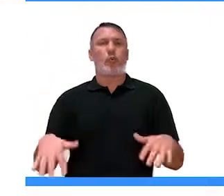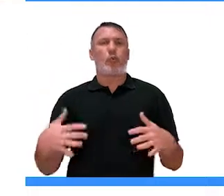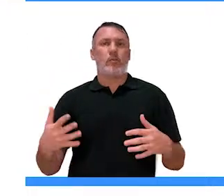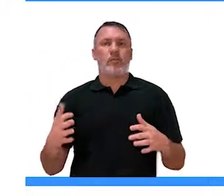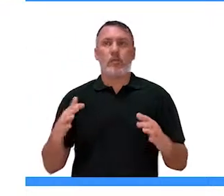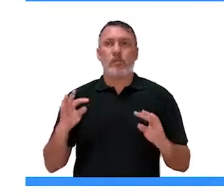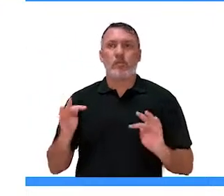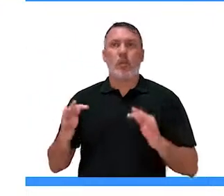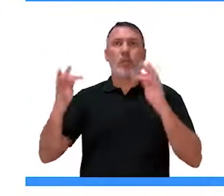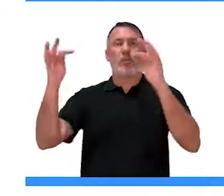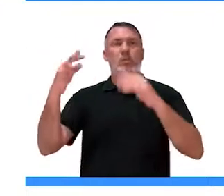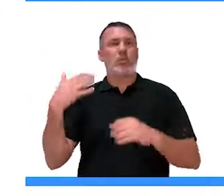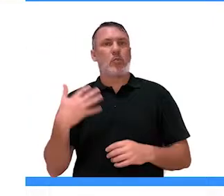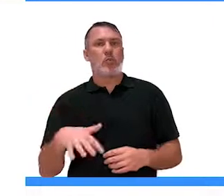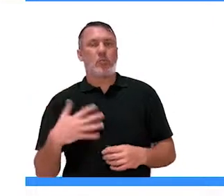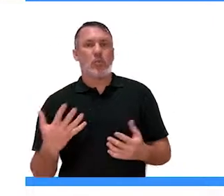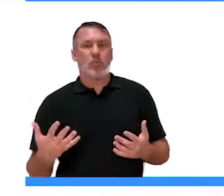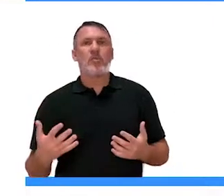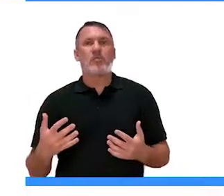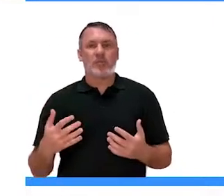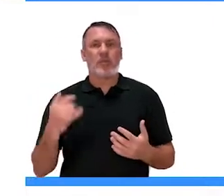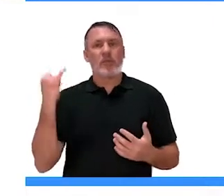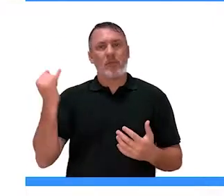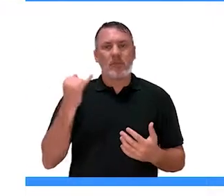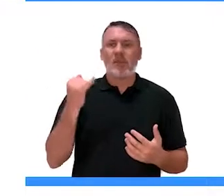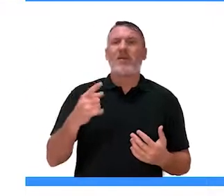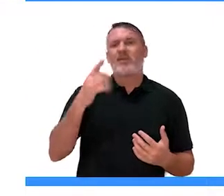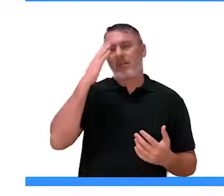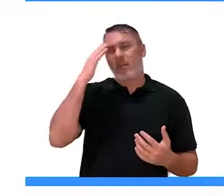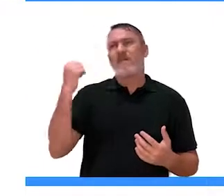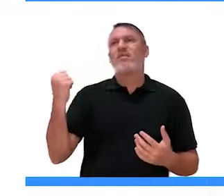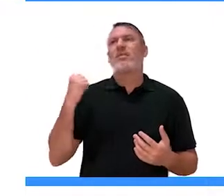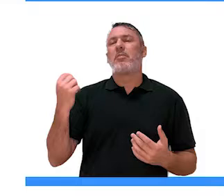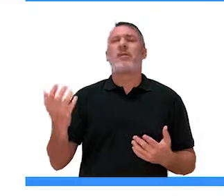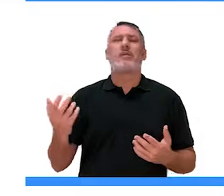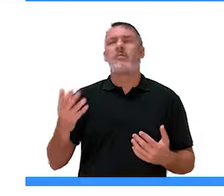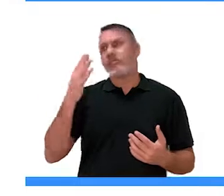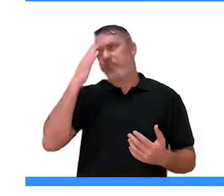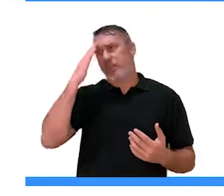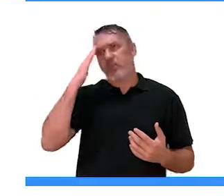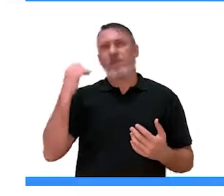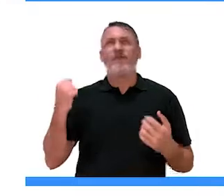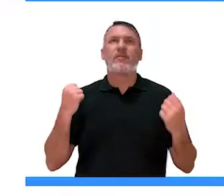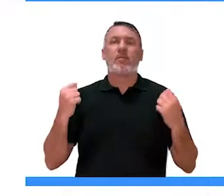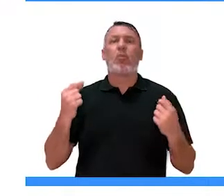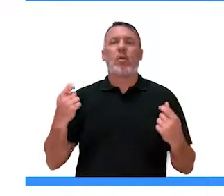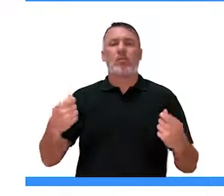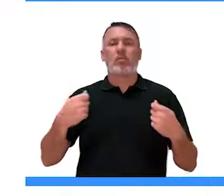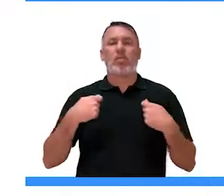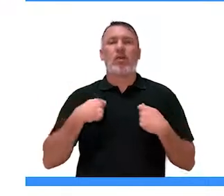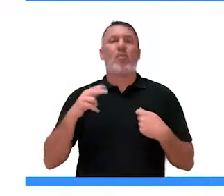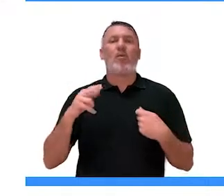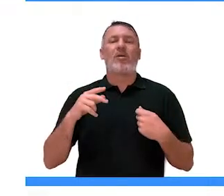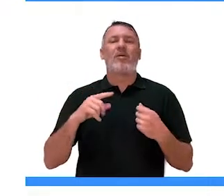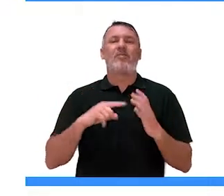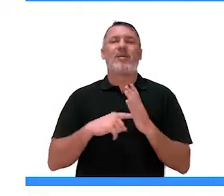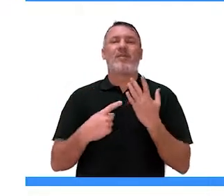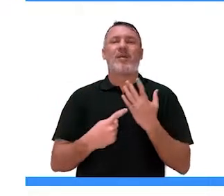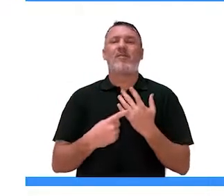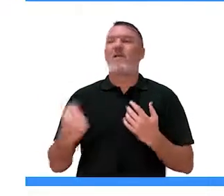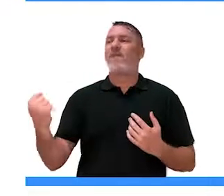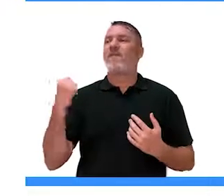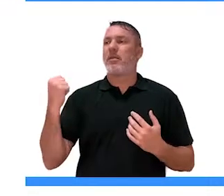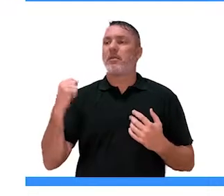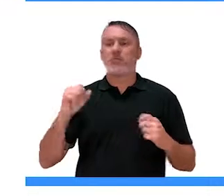tecnologia, quer dizer que ninguém vai ficar sem aqueles objetos. E vitaminas da indústria, ou seja, é o que dá força, né,